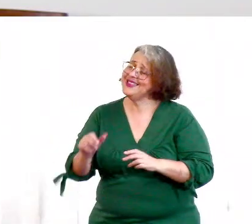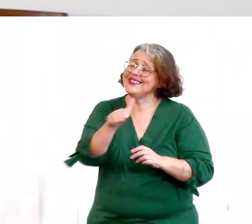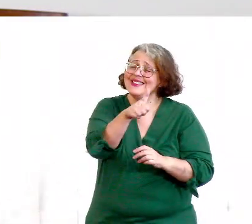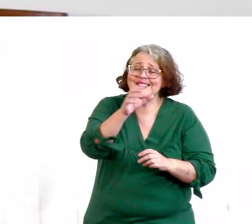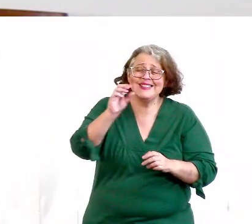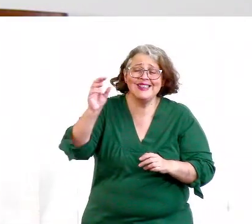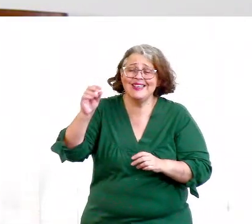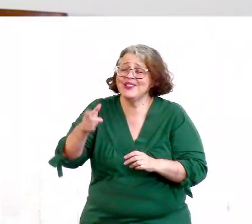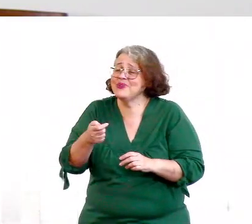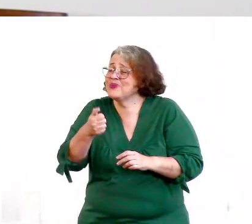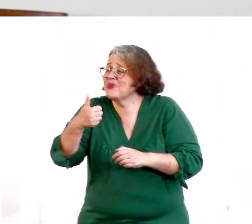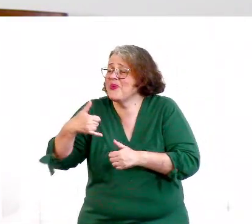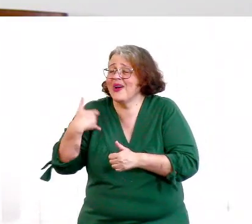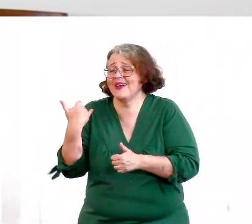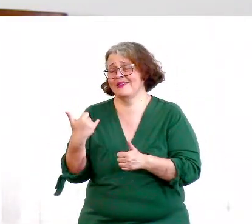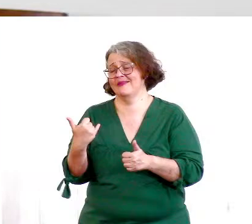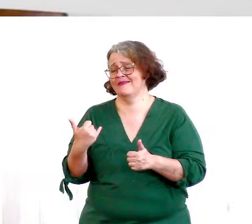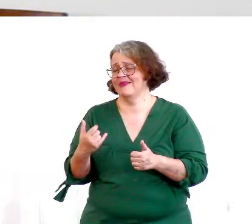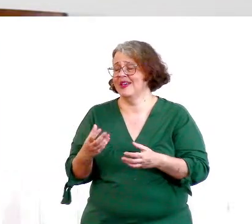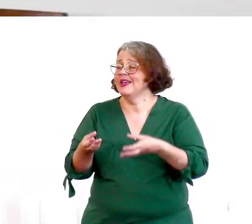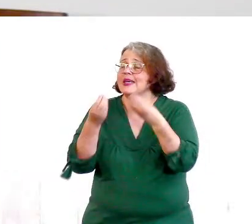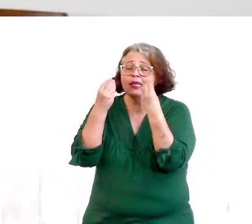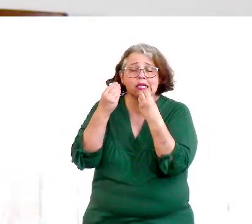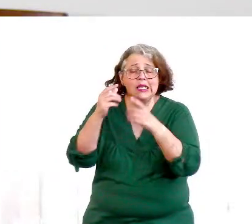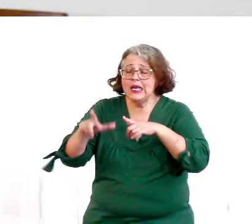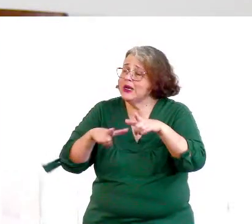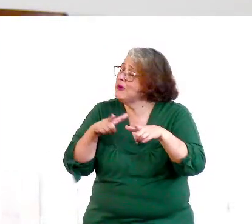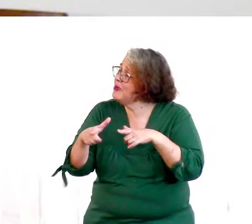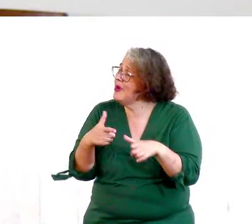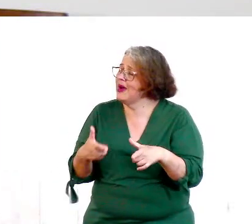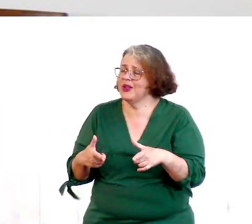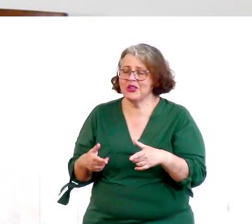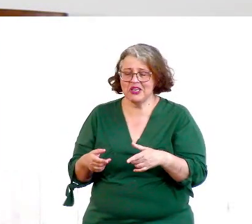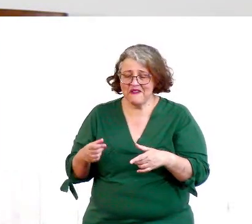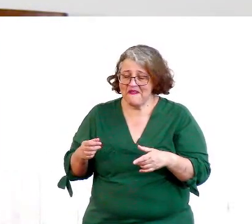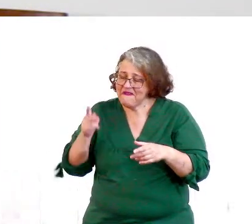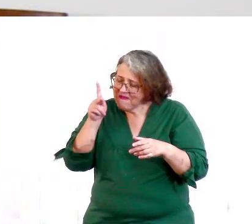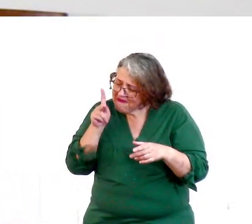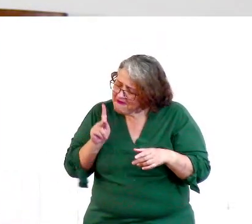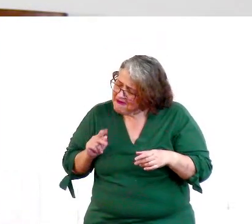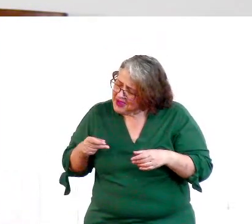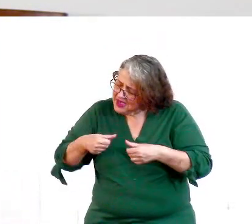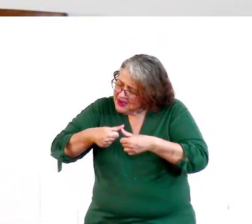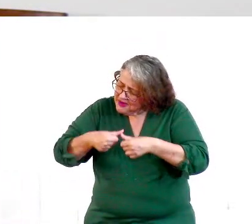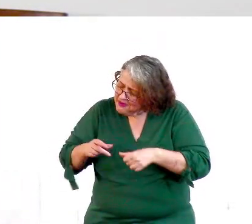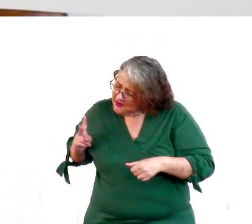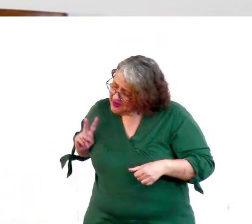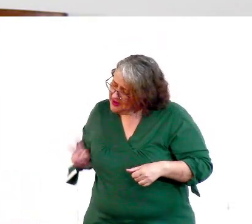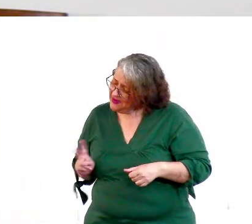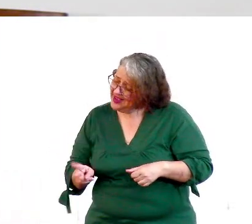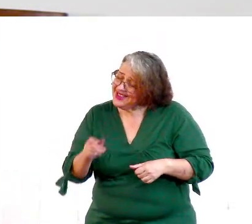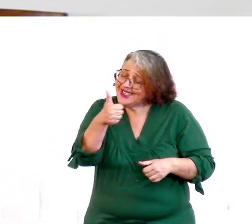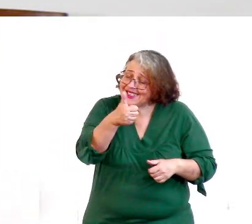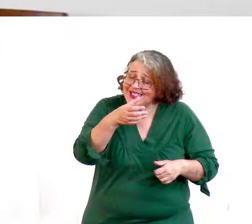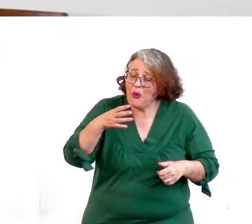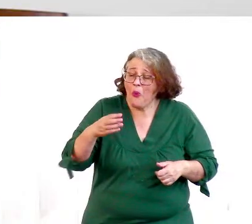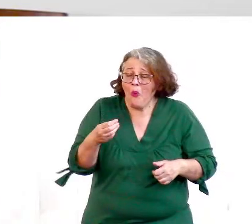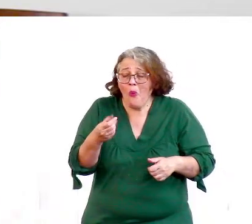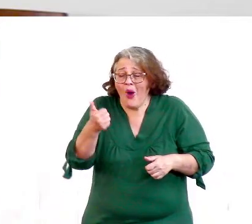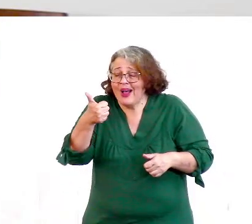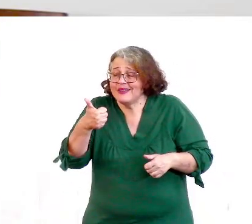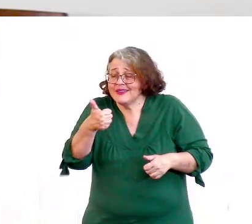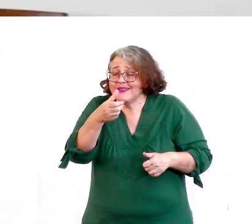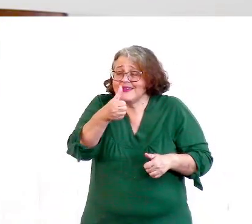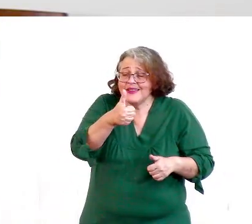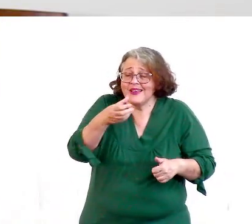que obra é essa que mantém um trabalho por 100 anos? Só o teu poder, Senhor, e nós te agradecemos muito por isso.